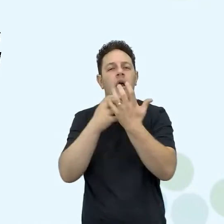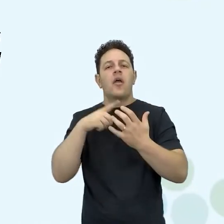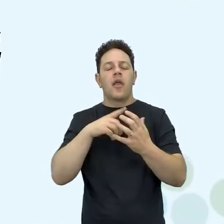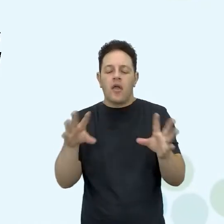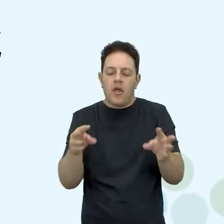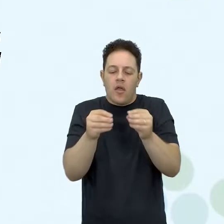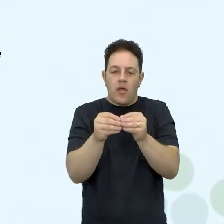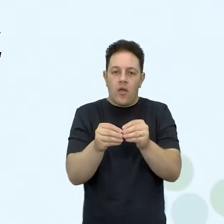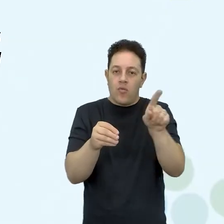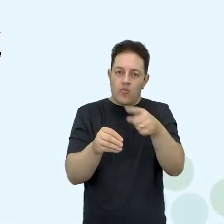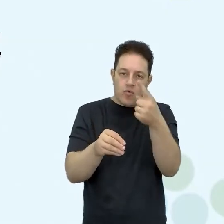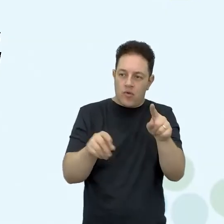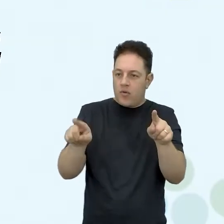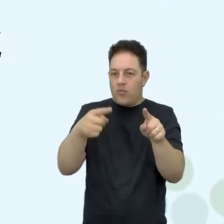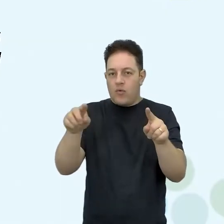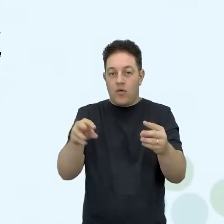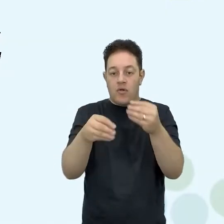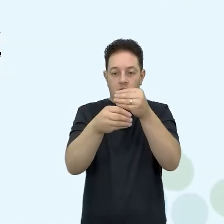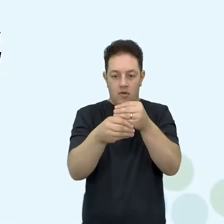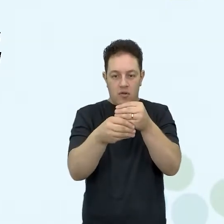canções que se emendam.